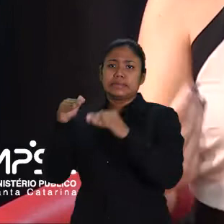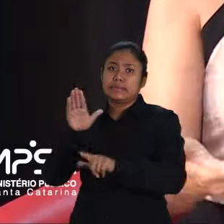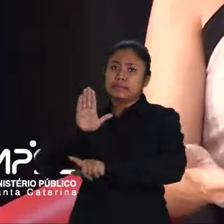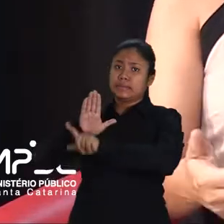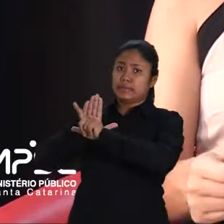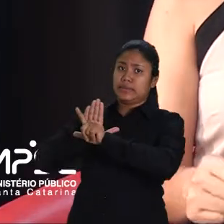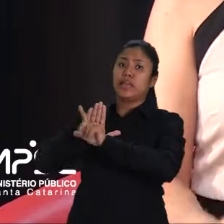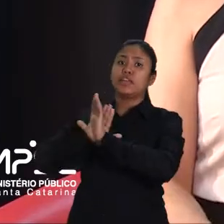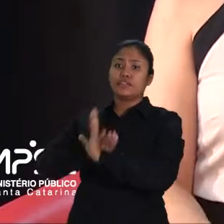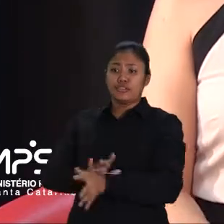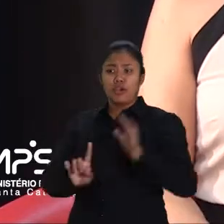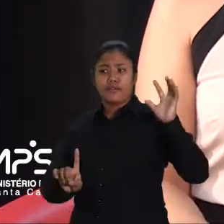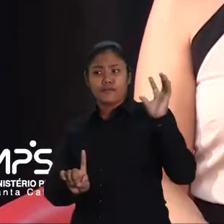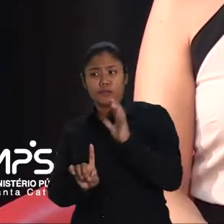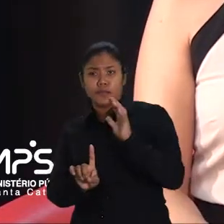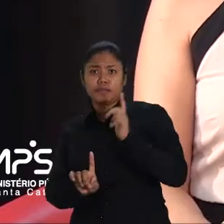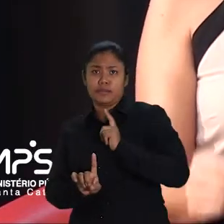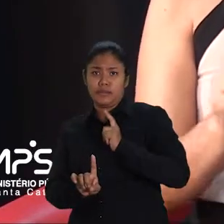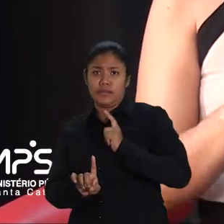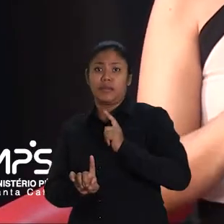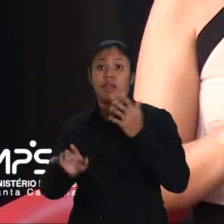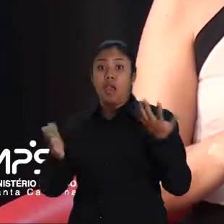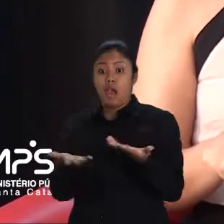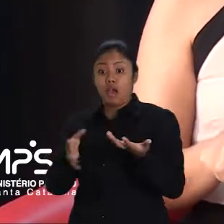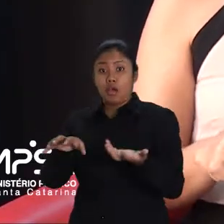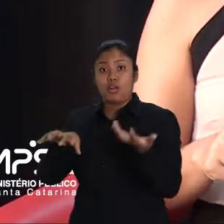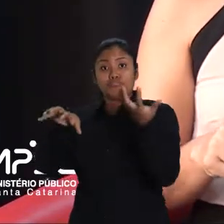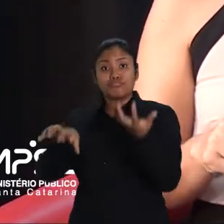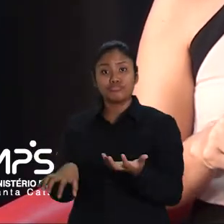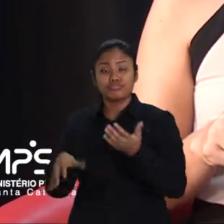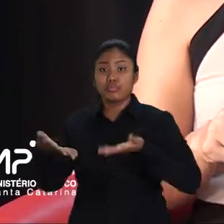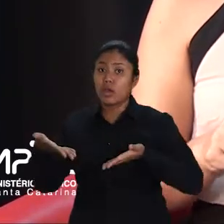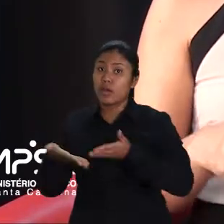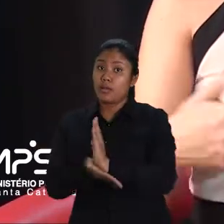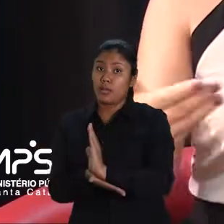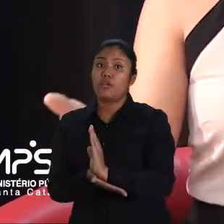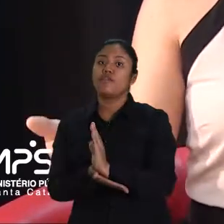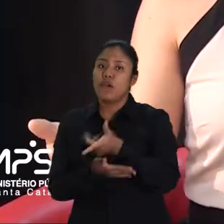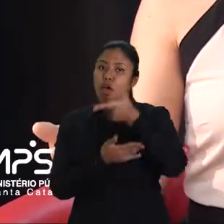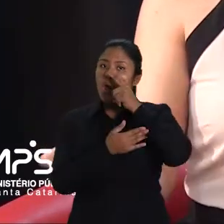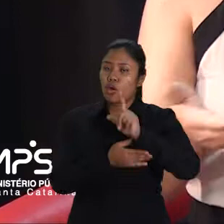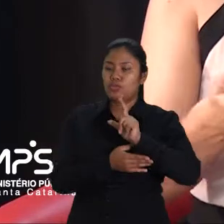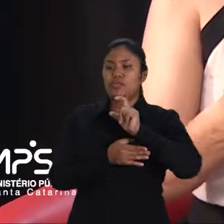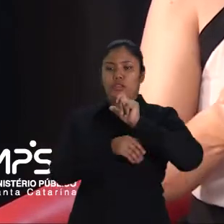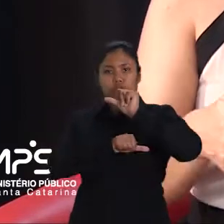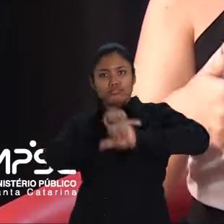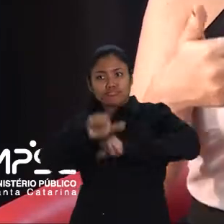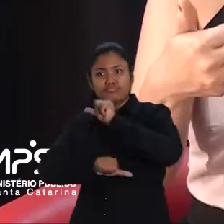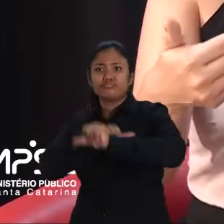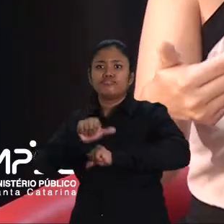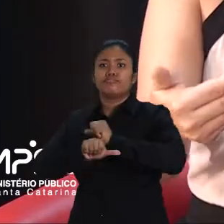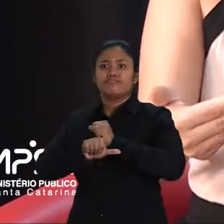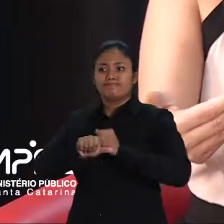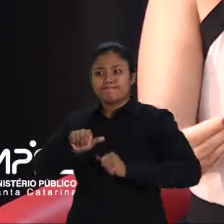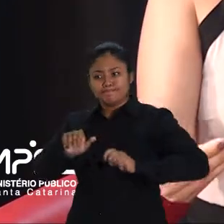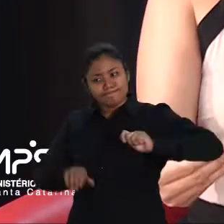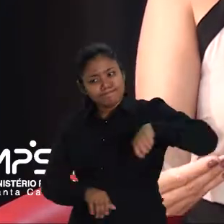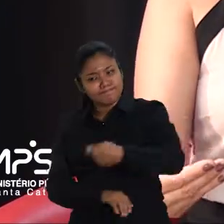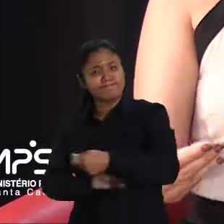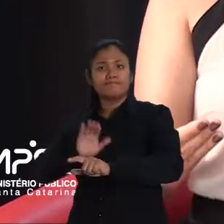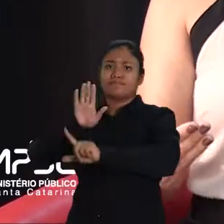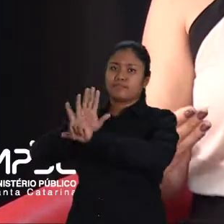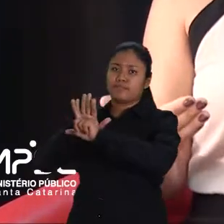e passa a ter efeito imediato cabe agora ao congresso nacional a aprovação para então a transformação definitiva